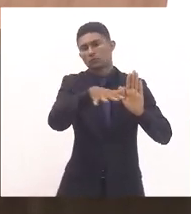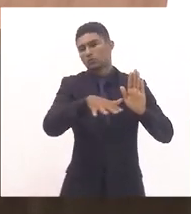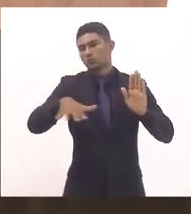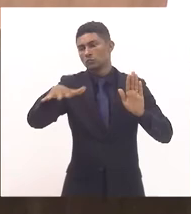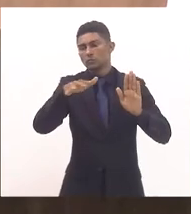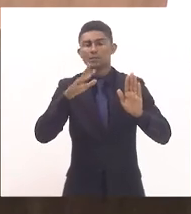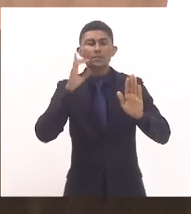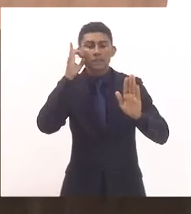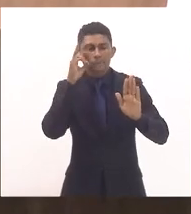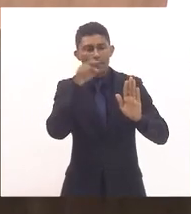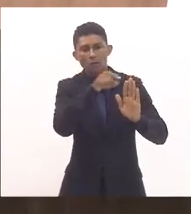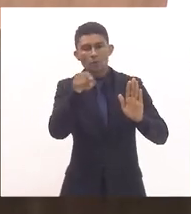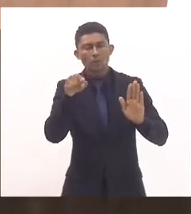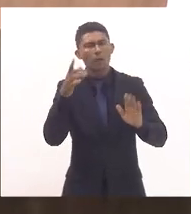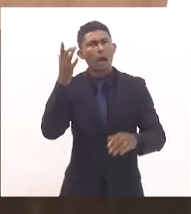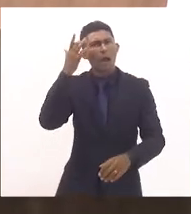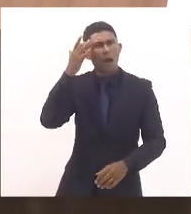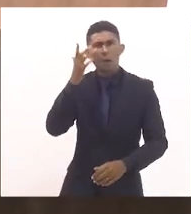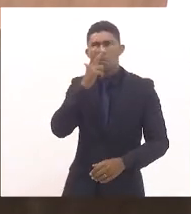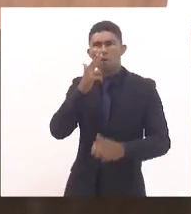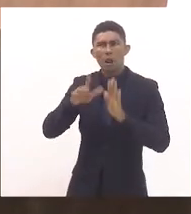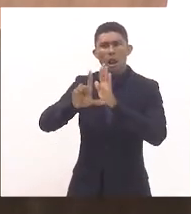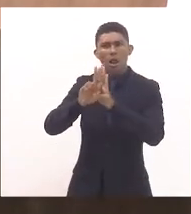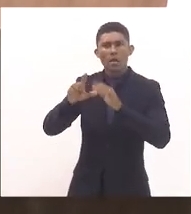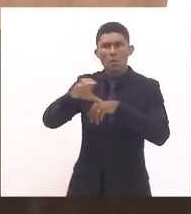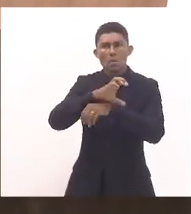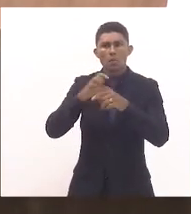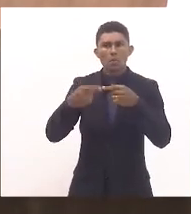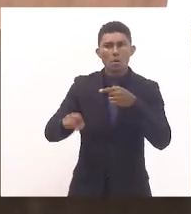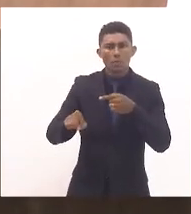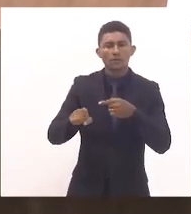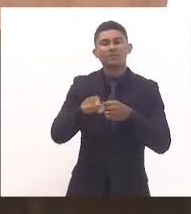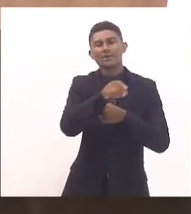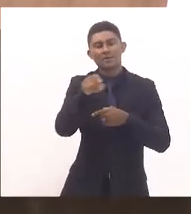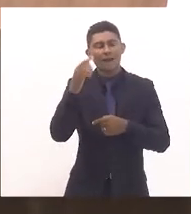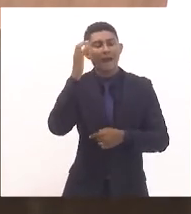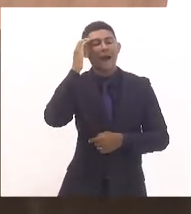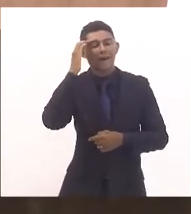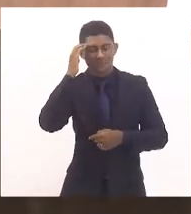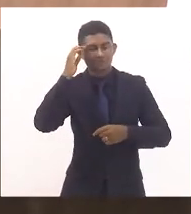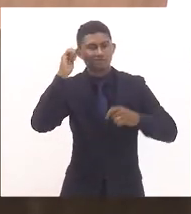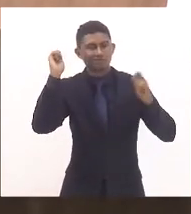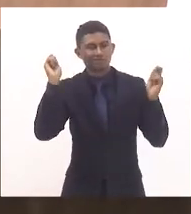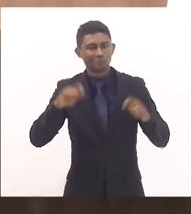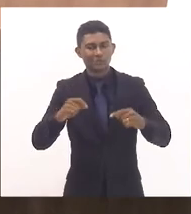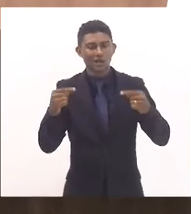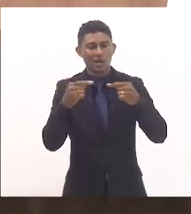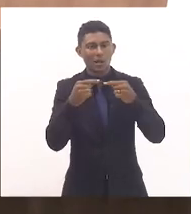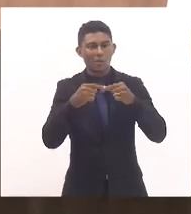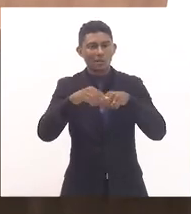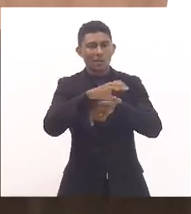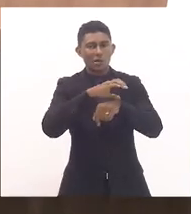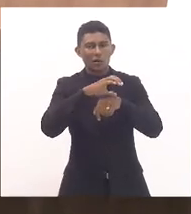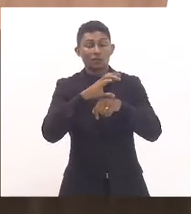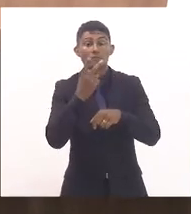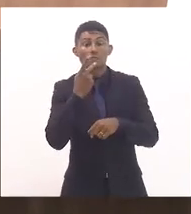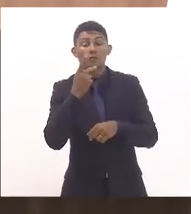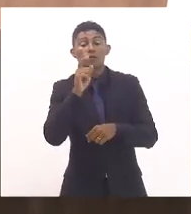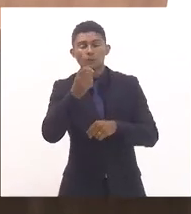deputados que achavam que a lei não era constitucional. Queria dizer para o deputado Luiz Paulo que, sim, o mapa